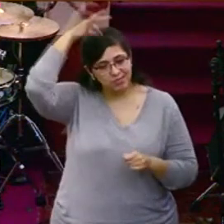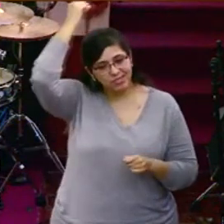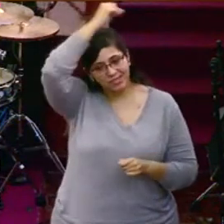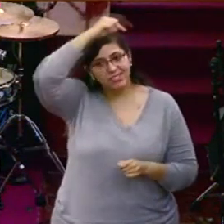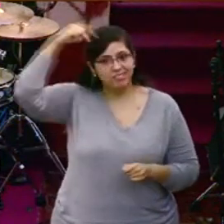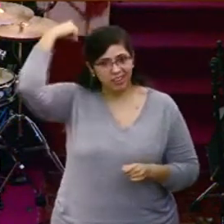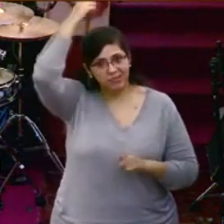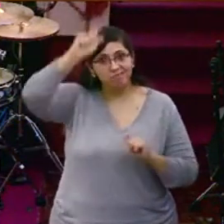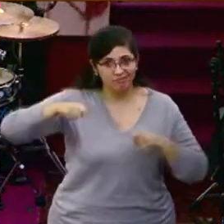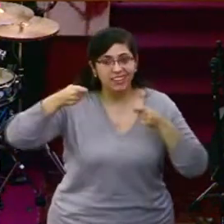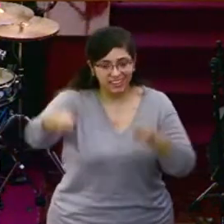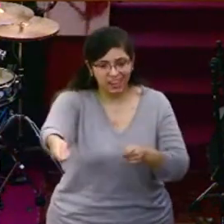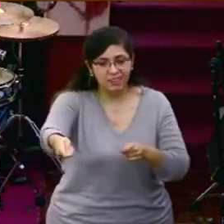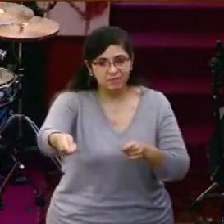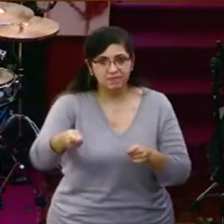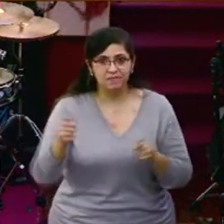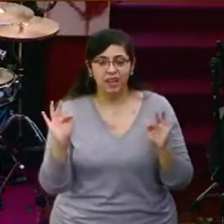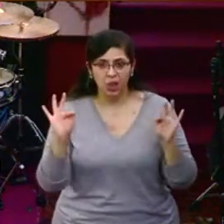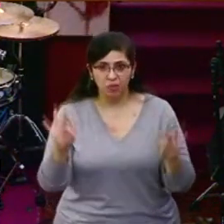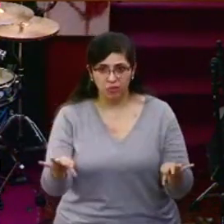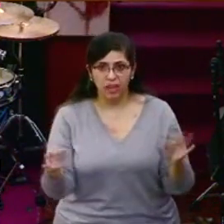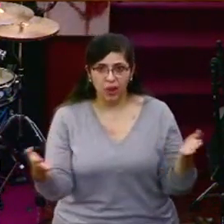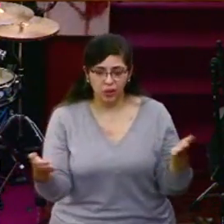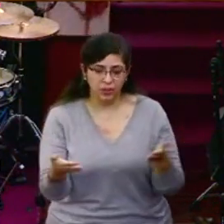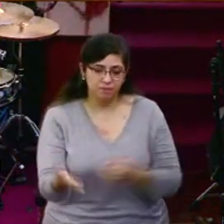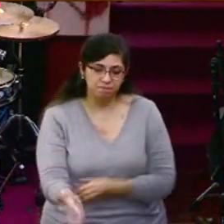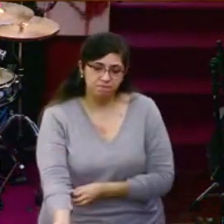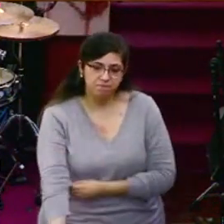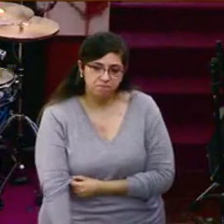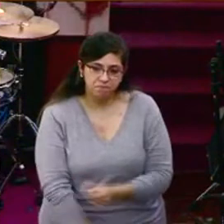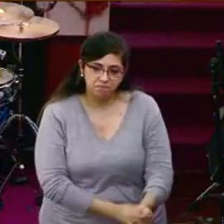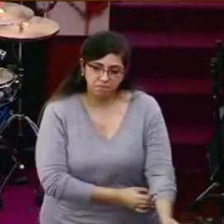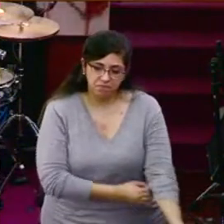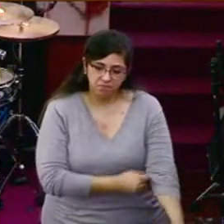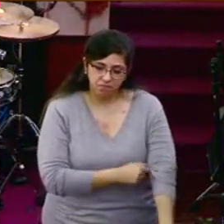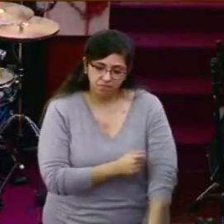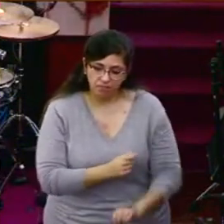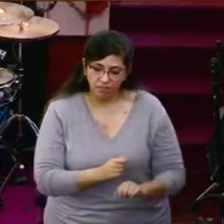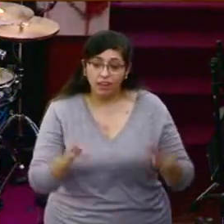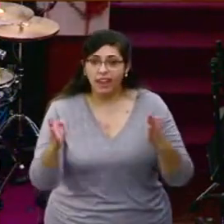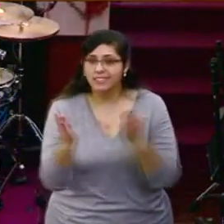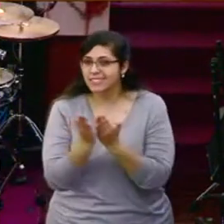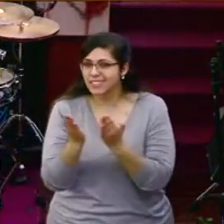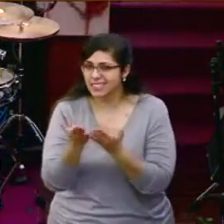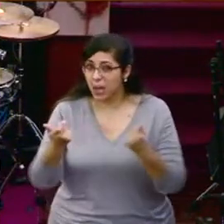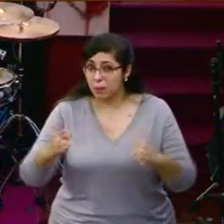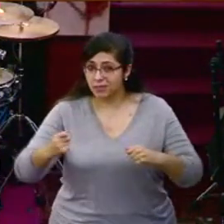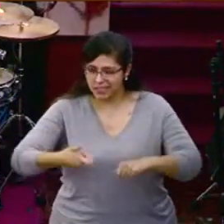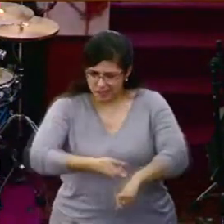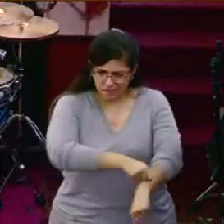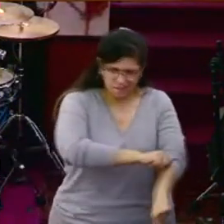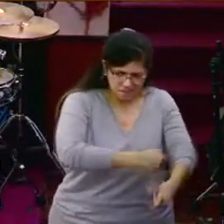e ainda mais mais para o final tem uma expressão assim olha os cristãos devem esforçar-se